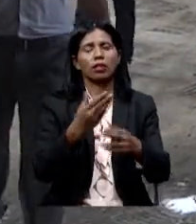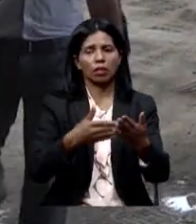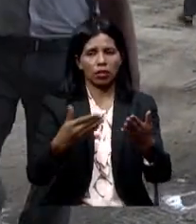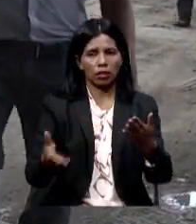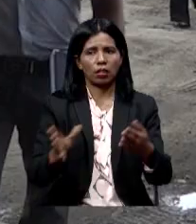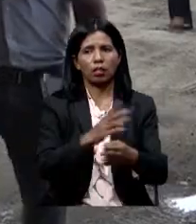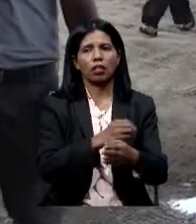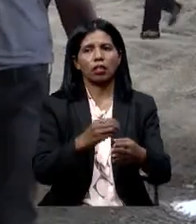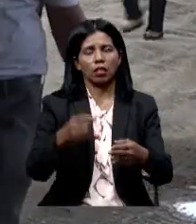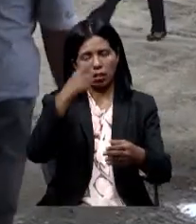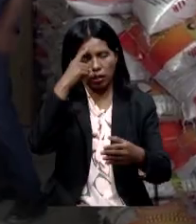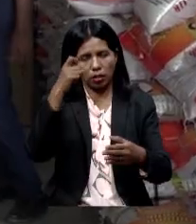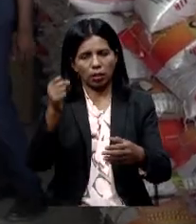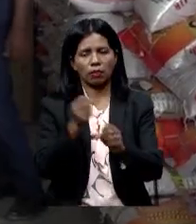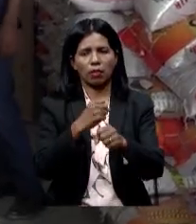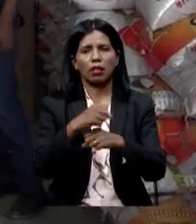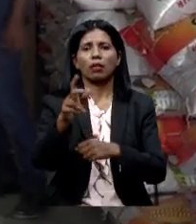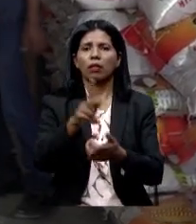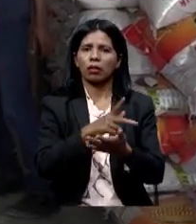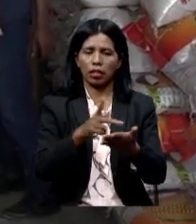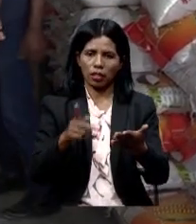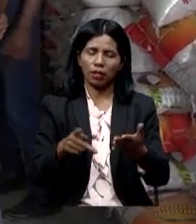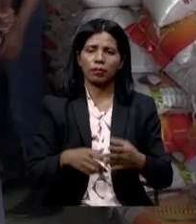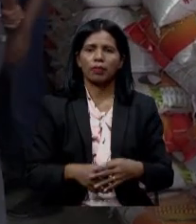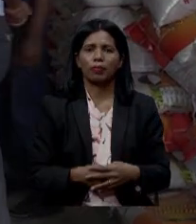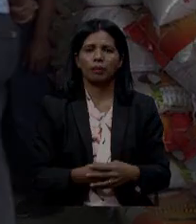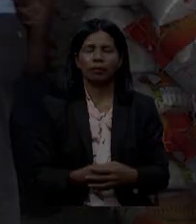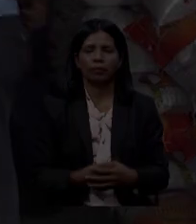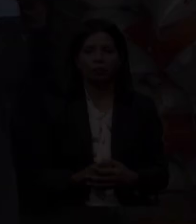sanção, tamba categoria crime. Dulce da Costa, Jaime dos Santos, Diemen.